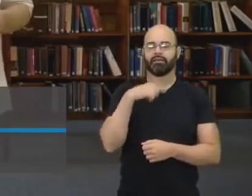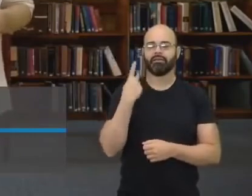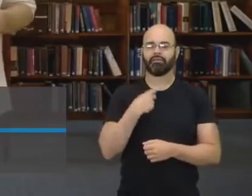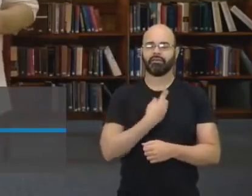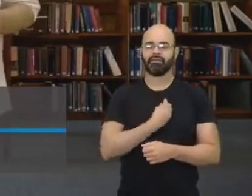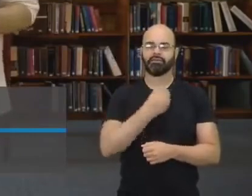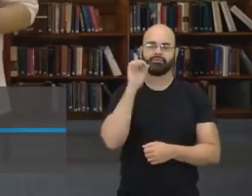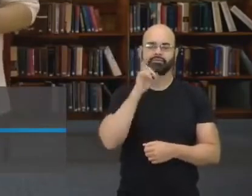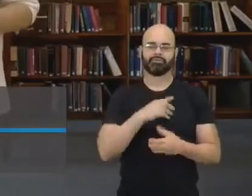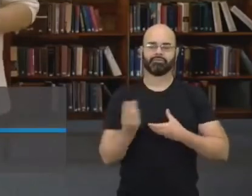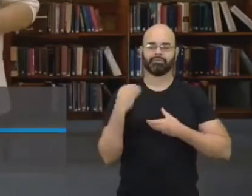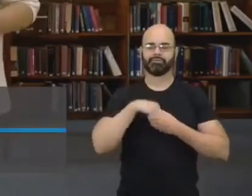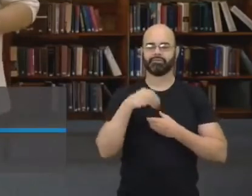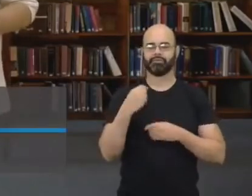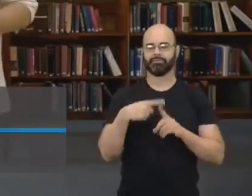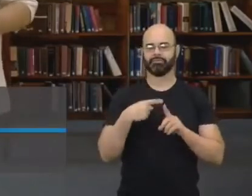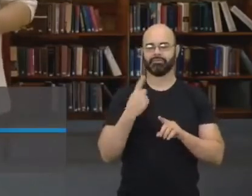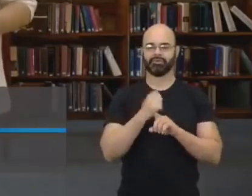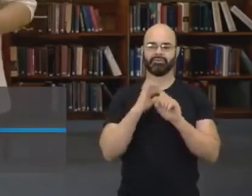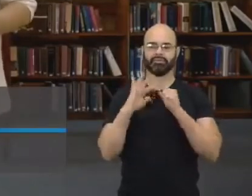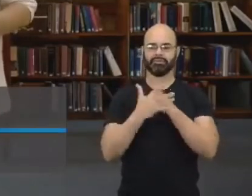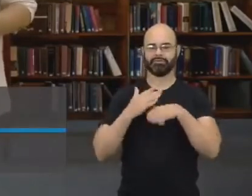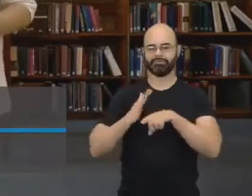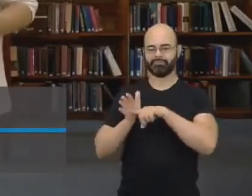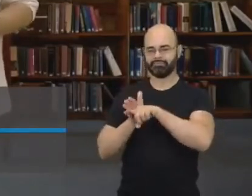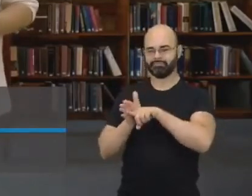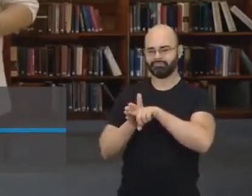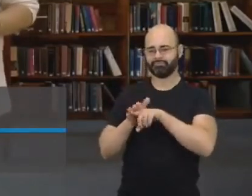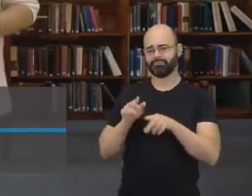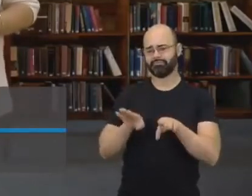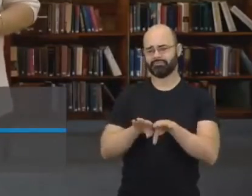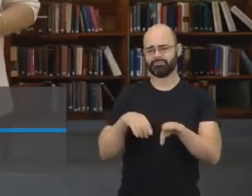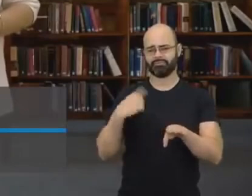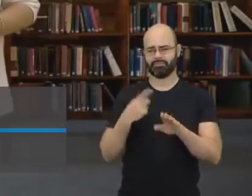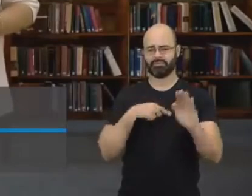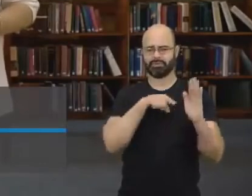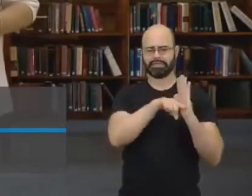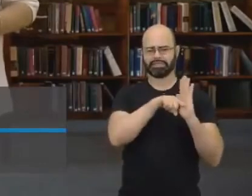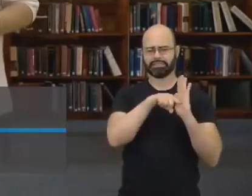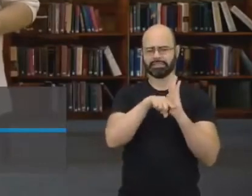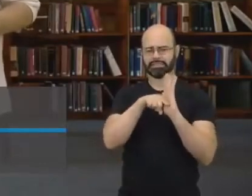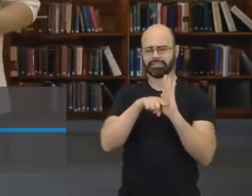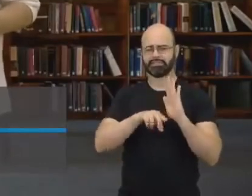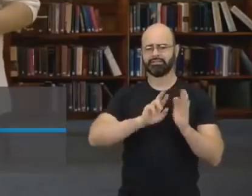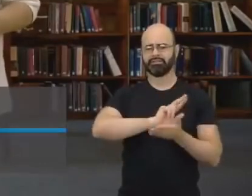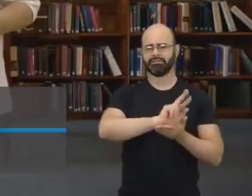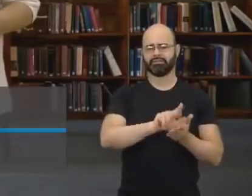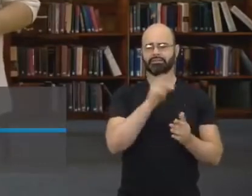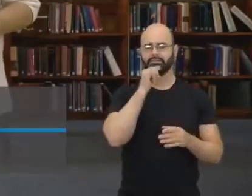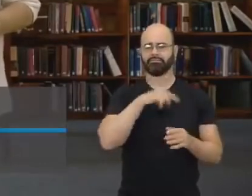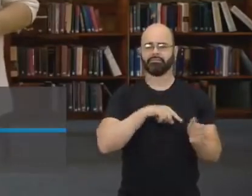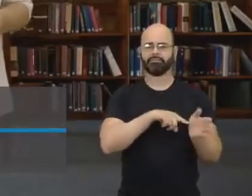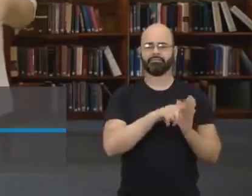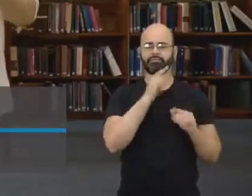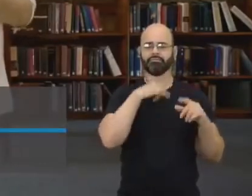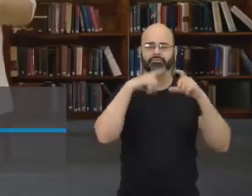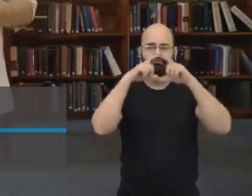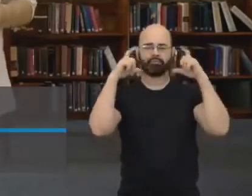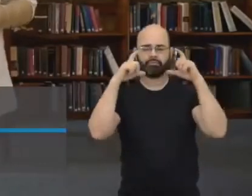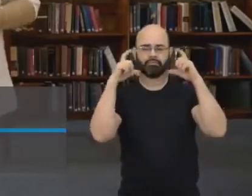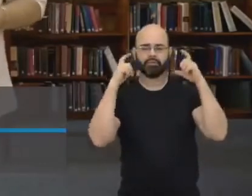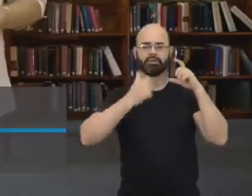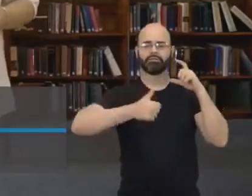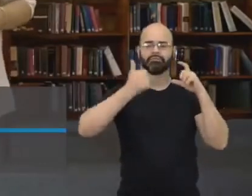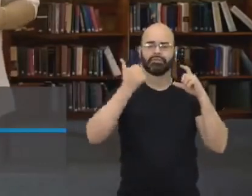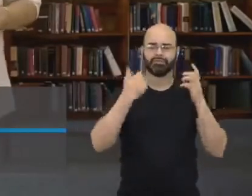Até porque com a pandemia a gente teve que pesquisar algumas outras coisas, né? Tivemos que pesquisar, por exemplo, pesquisar quais são as melhores máscaras para utilizar, as